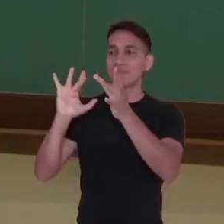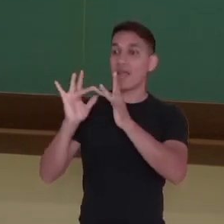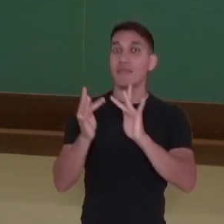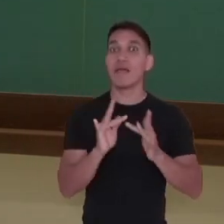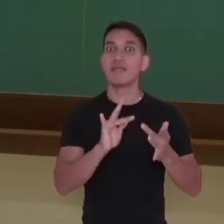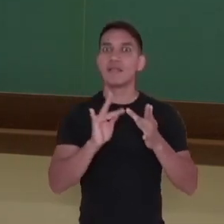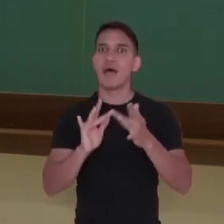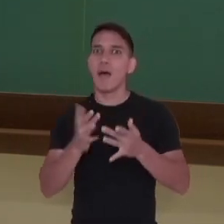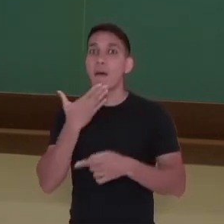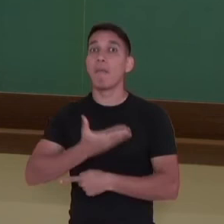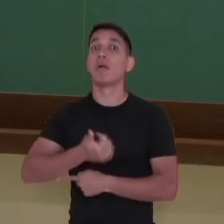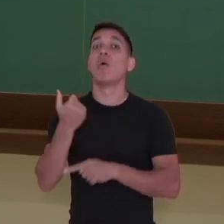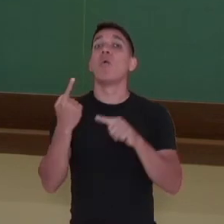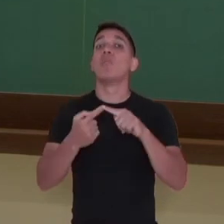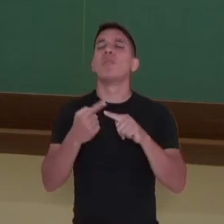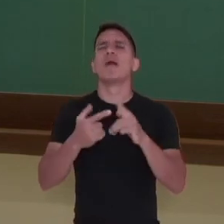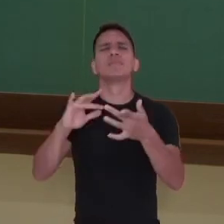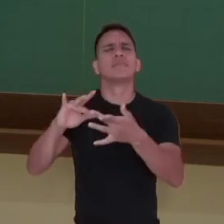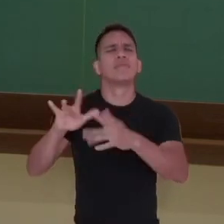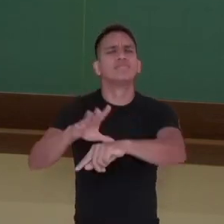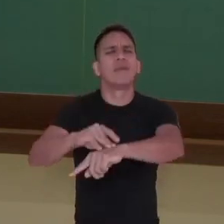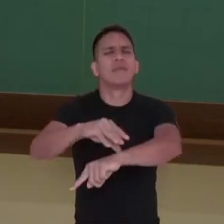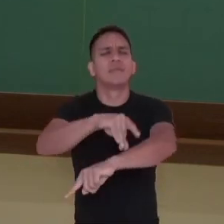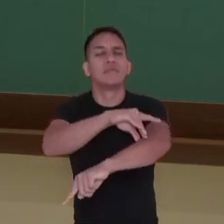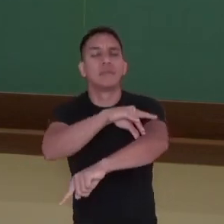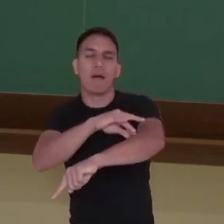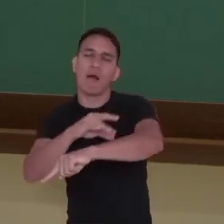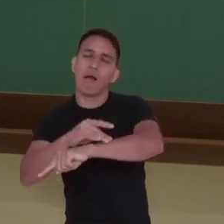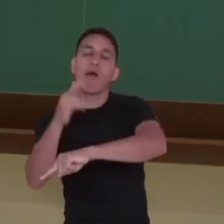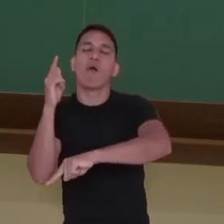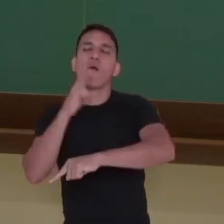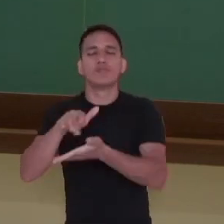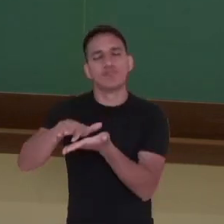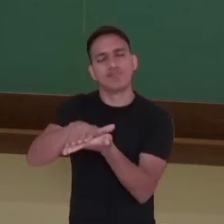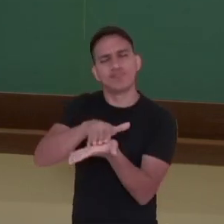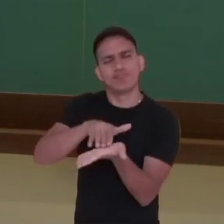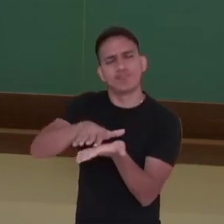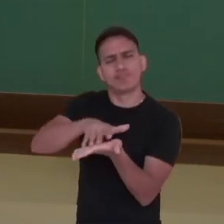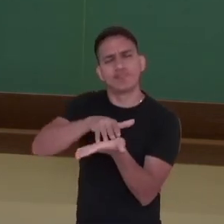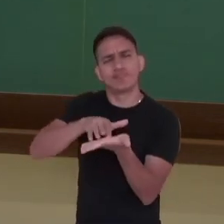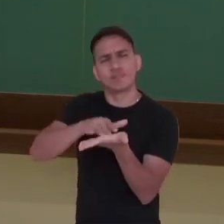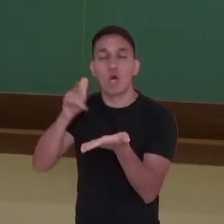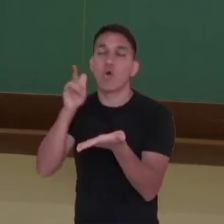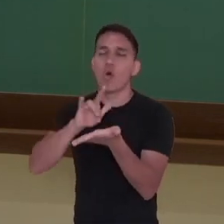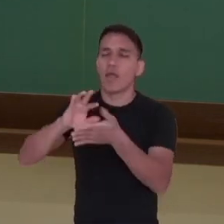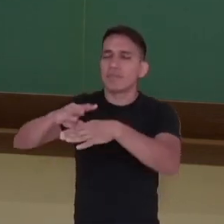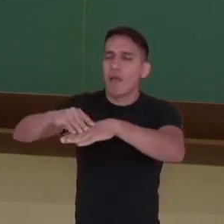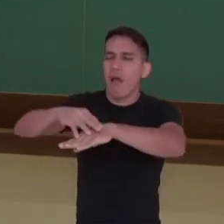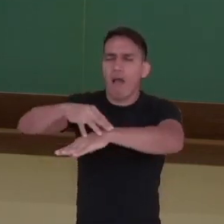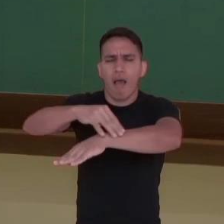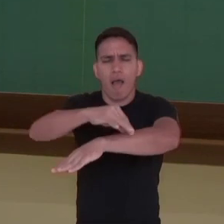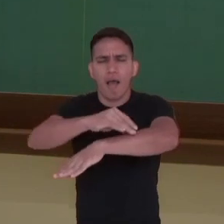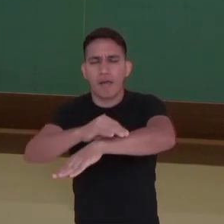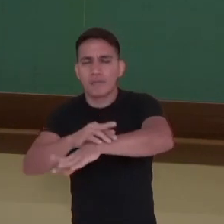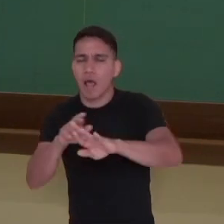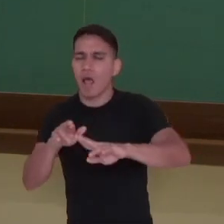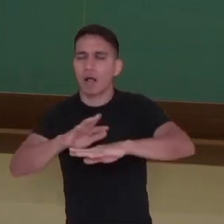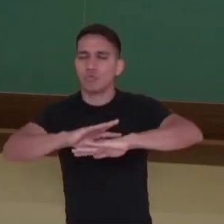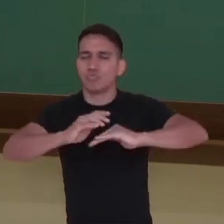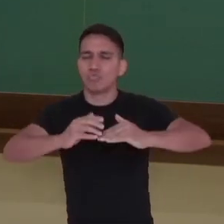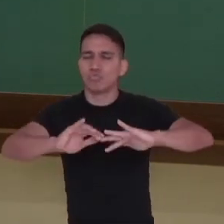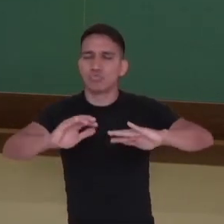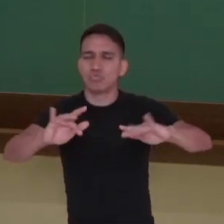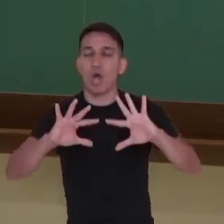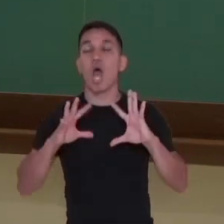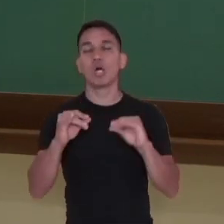porque ele vai fazer a leitura do braille, ele vai tocar com as pontas dos seus dedos os relevos e